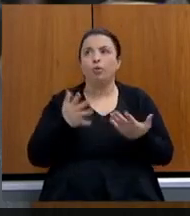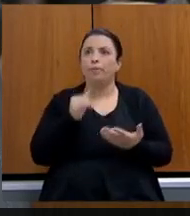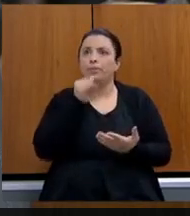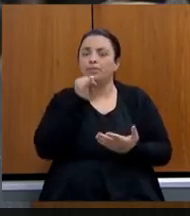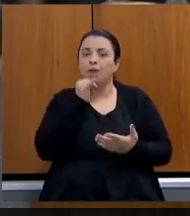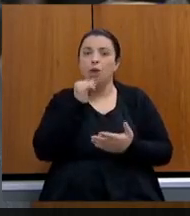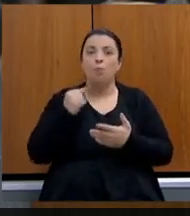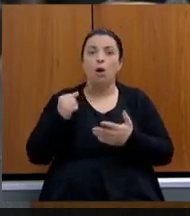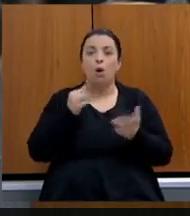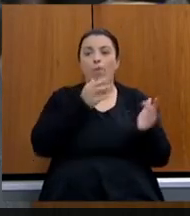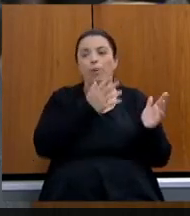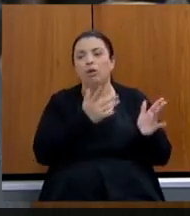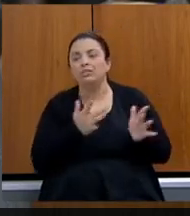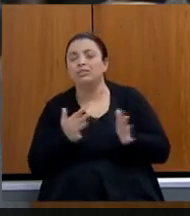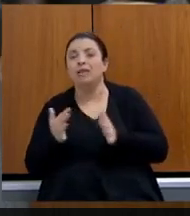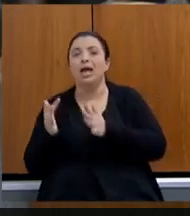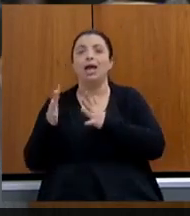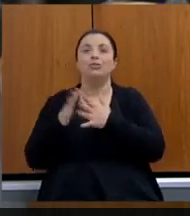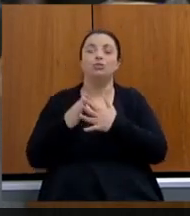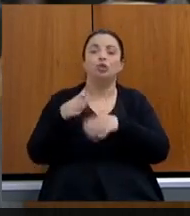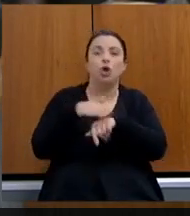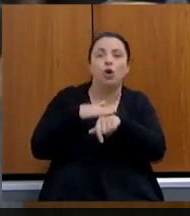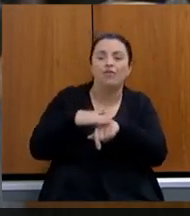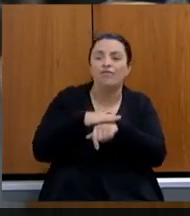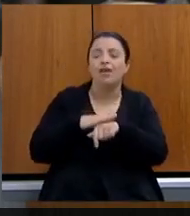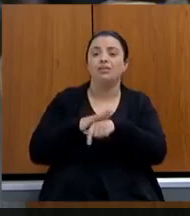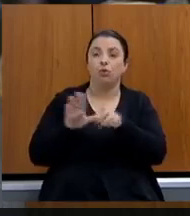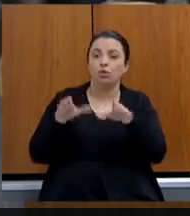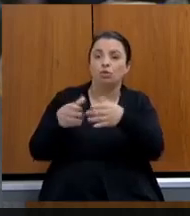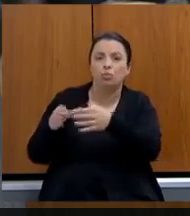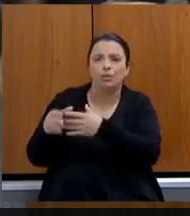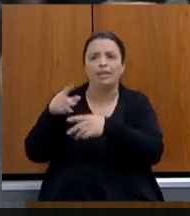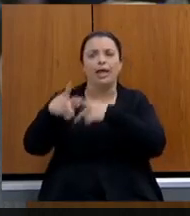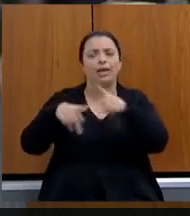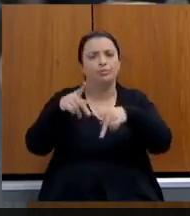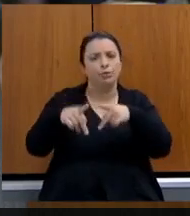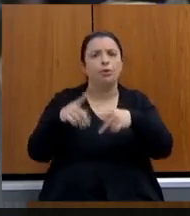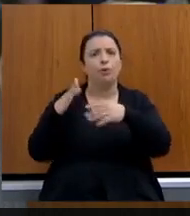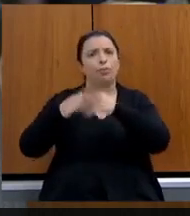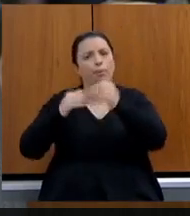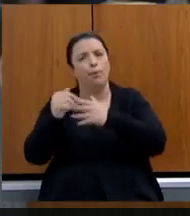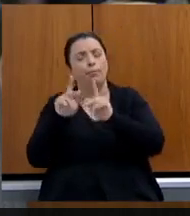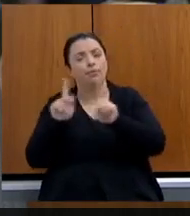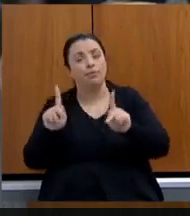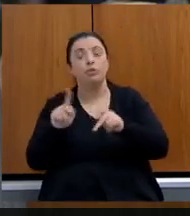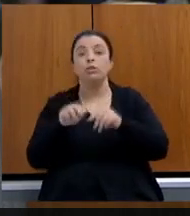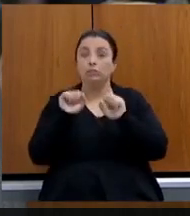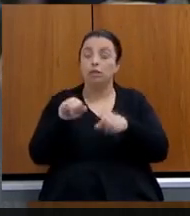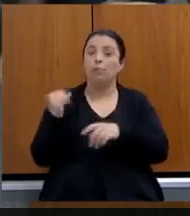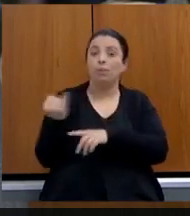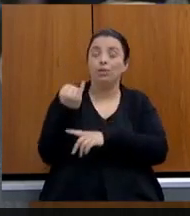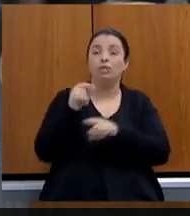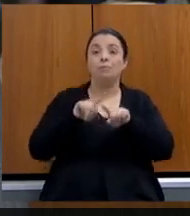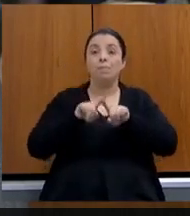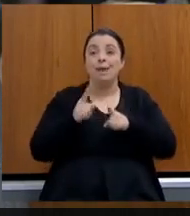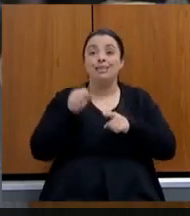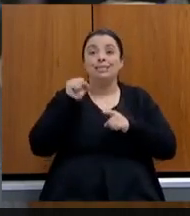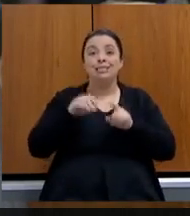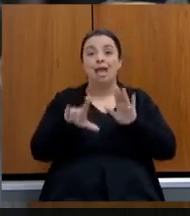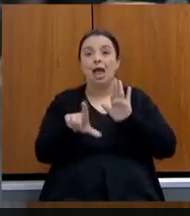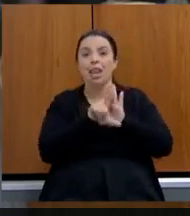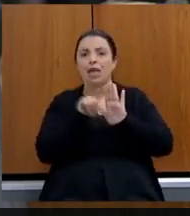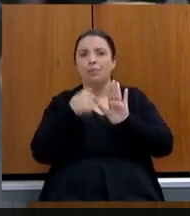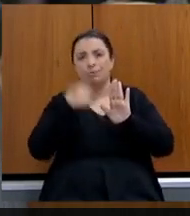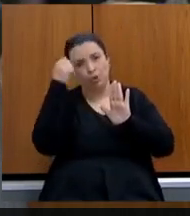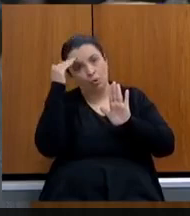né de discuta as comunidades é muito importante mas quando me cabe um cumprimento de uma lei deputada é